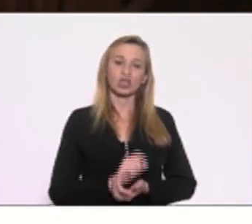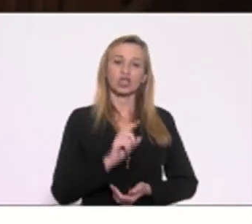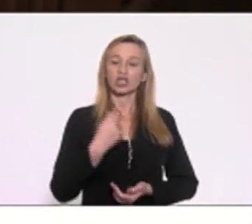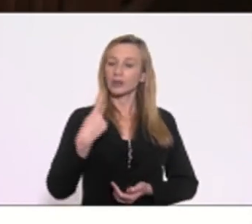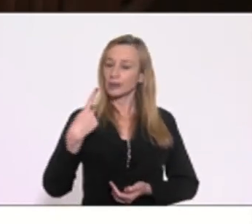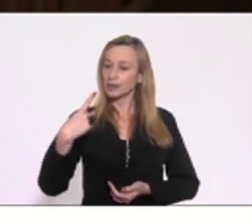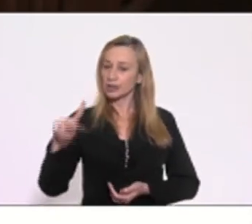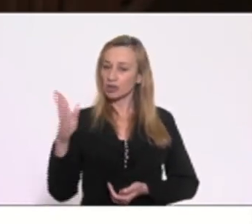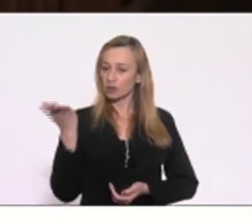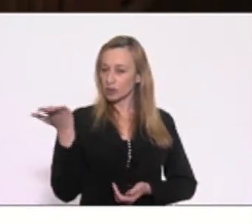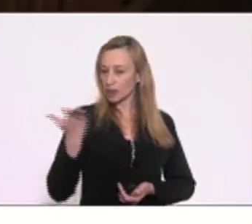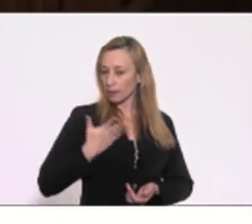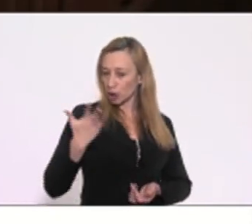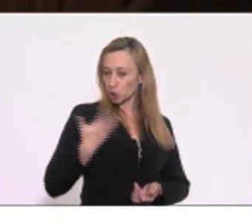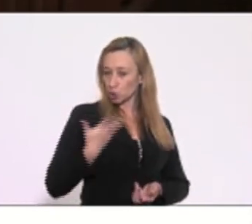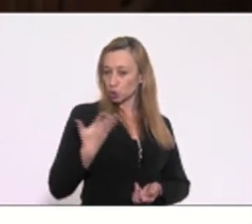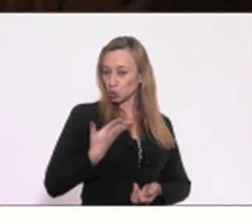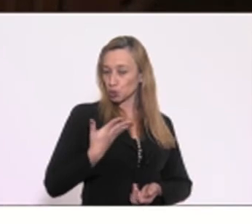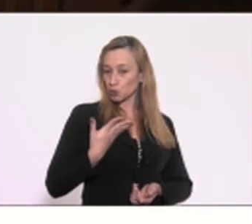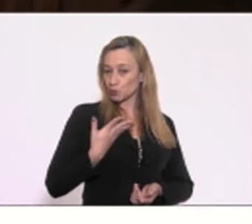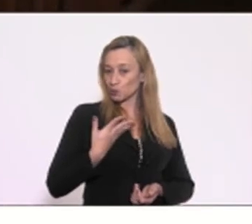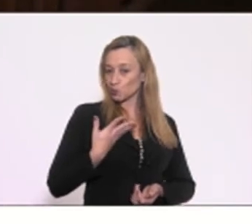seus comandados